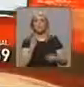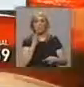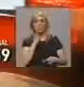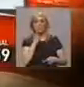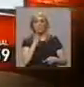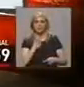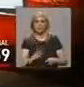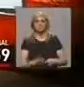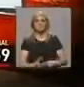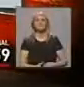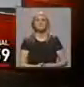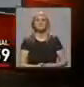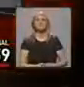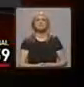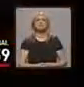abril.